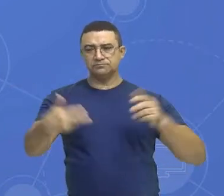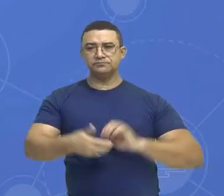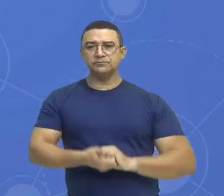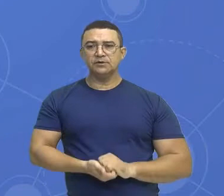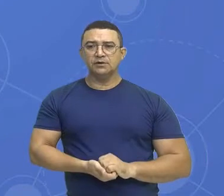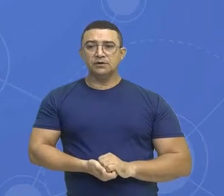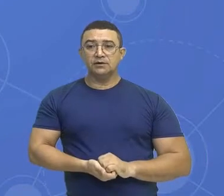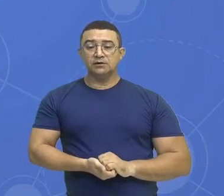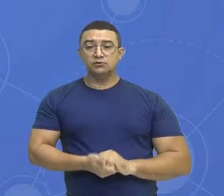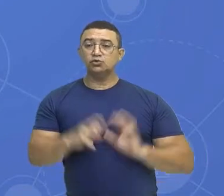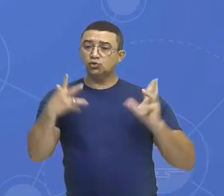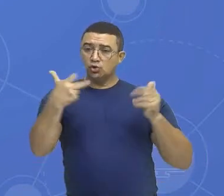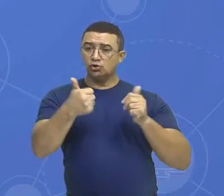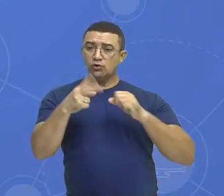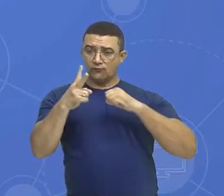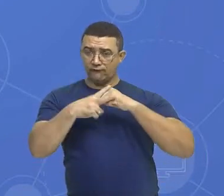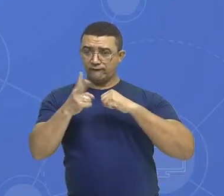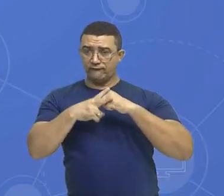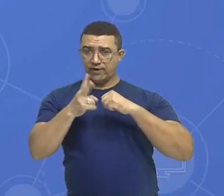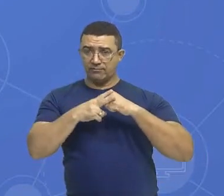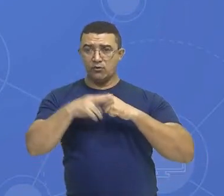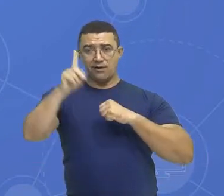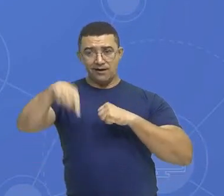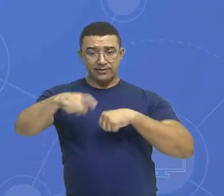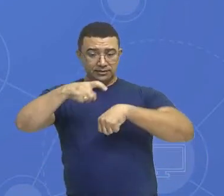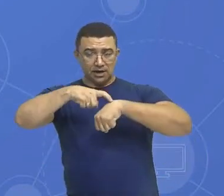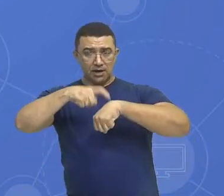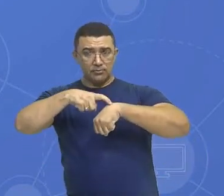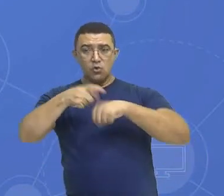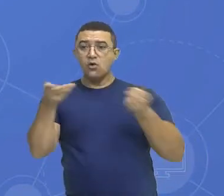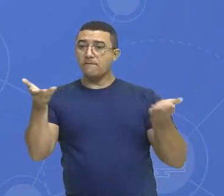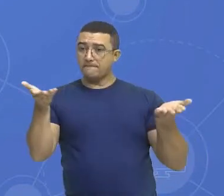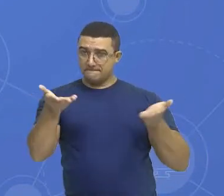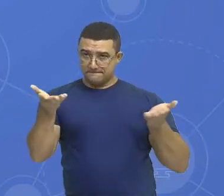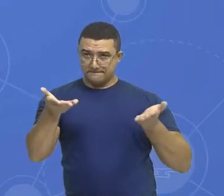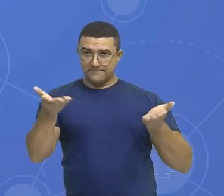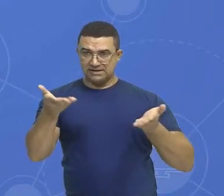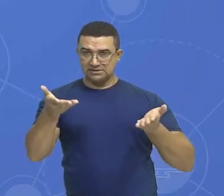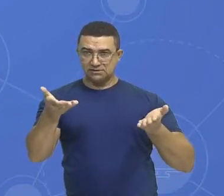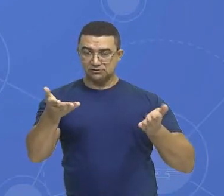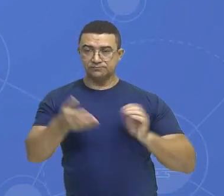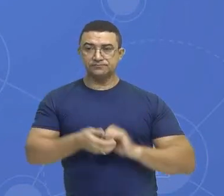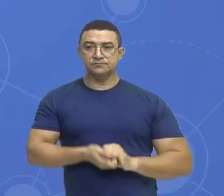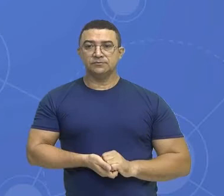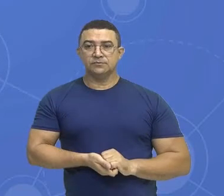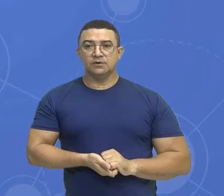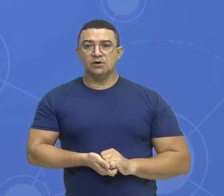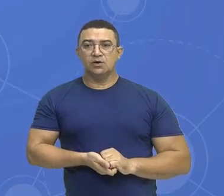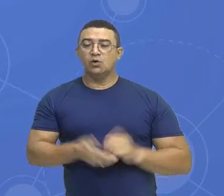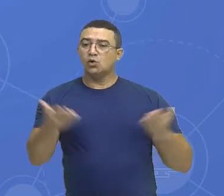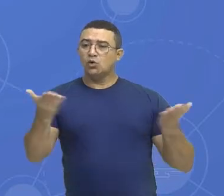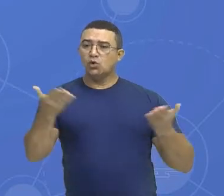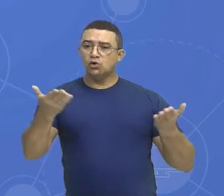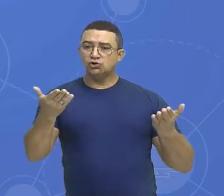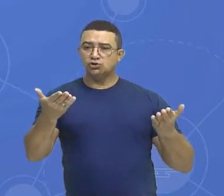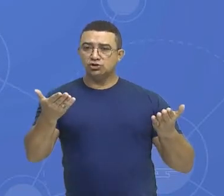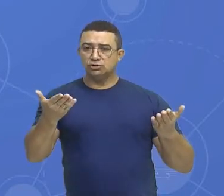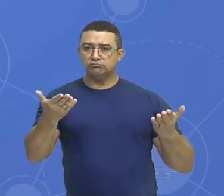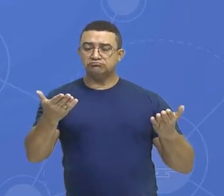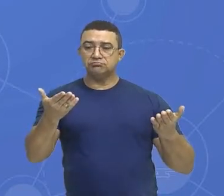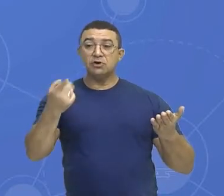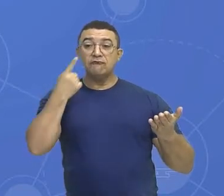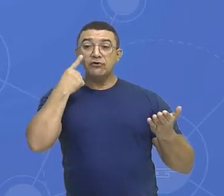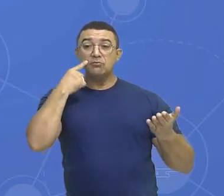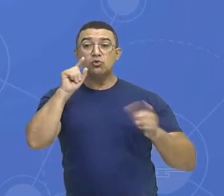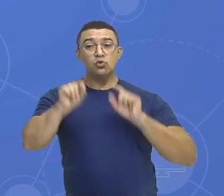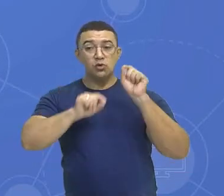diárias, que todos os verbos ali, todas as atividades estão no presente, né? É exatamente o tema da nossa aula de hoje. Bem, o que nós vimos até agora?